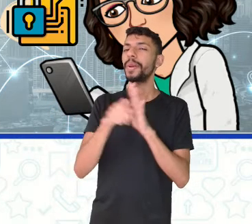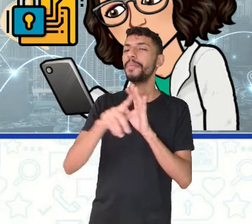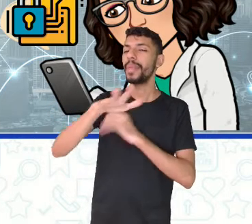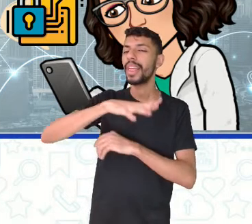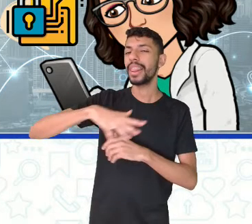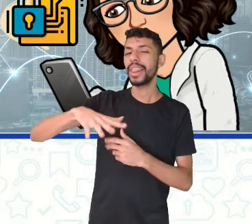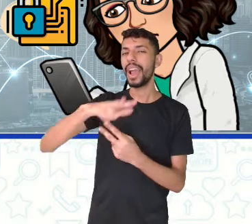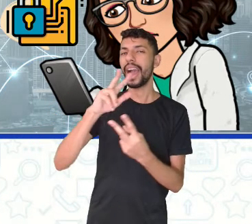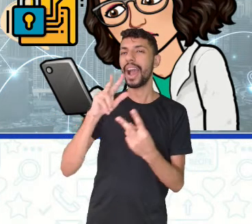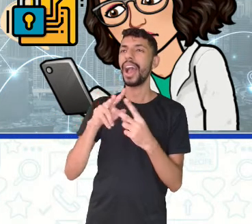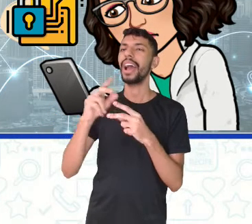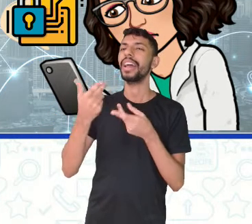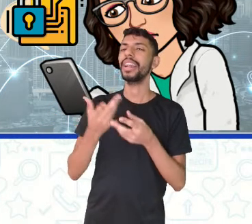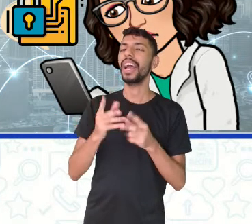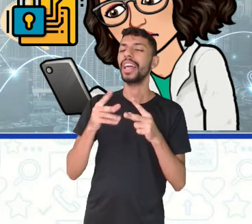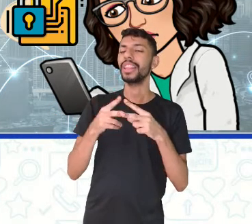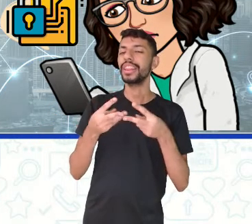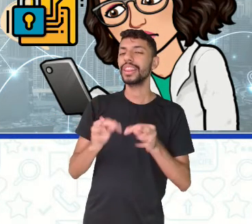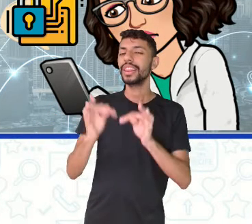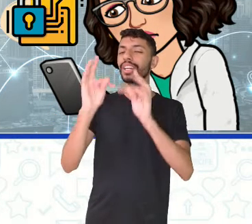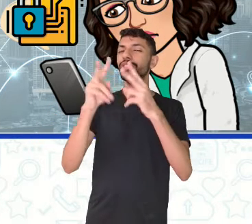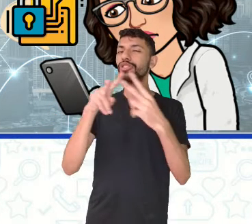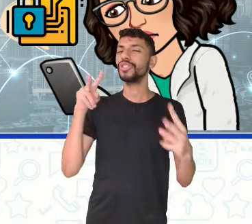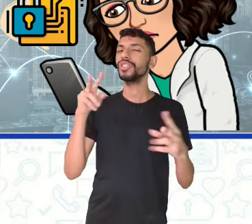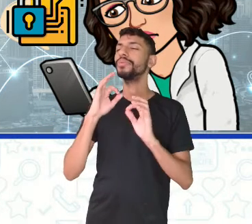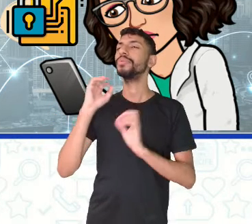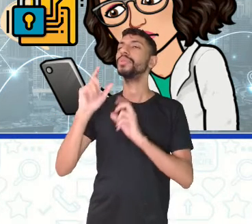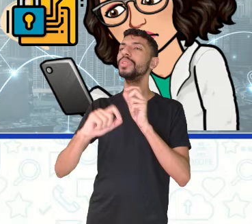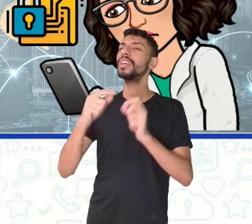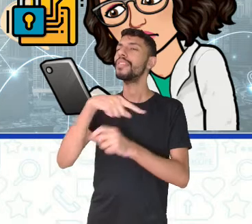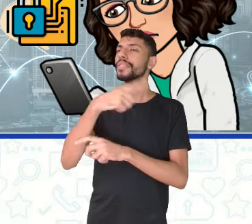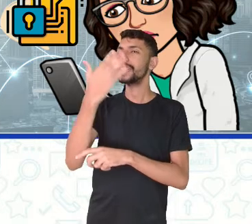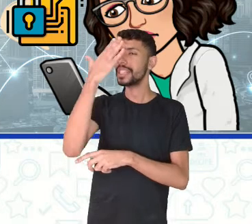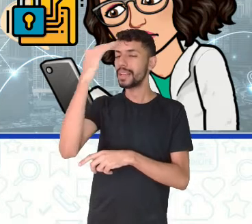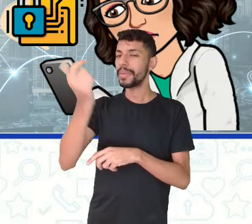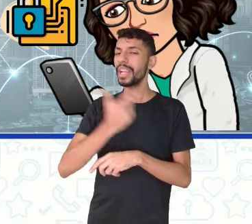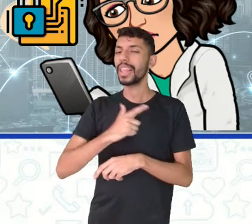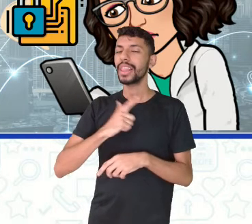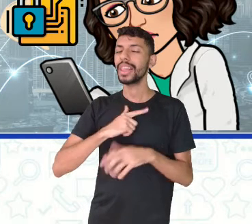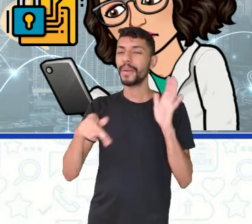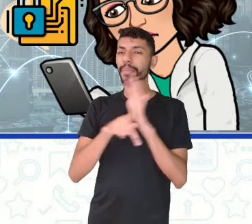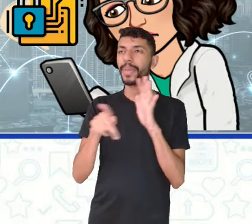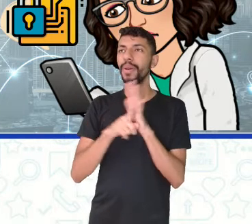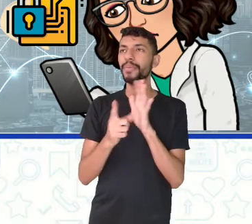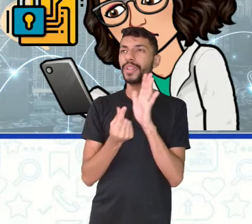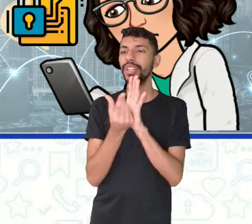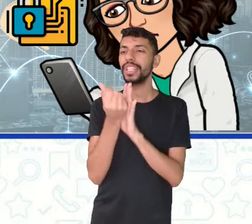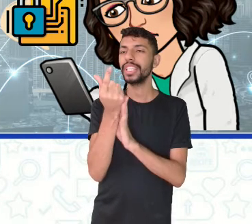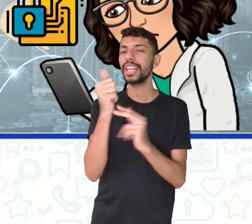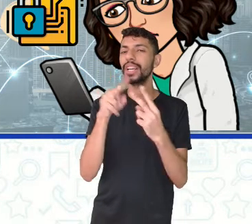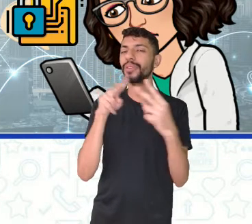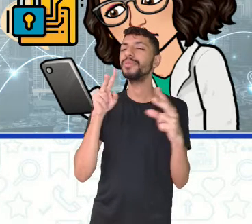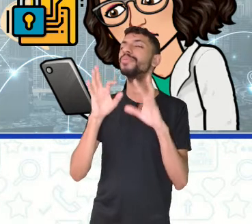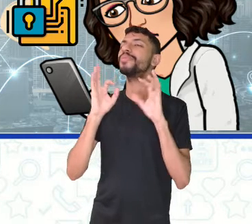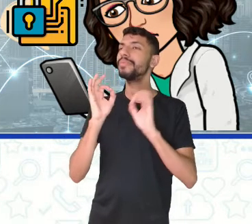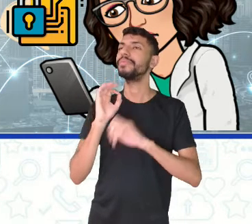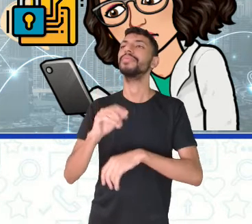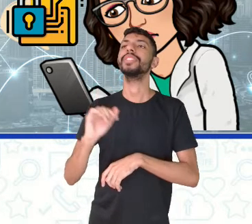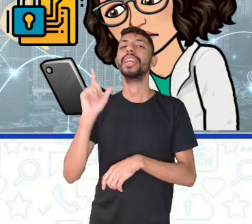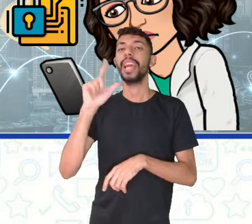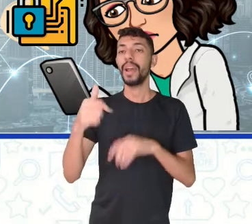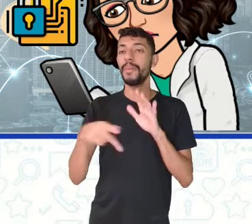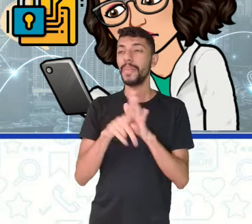digital. Vocês sabiam que existe um dinheiro digital? Um dinheiro, viu, que